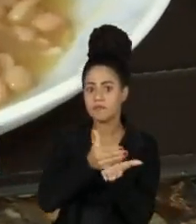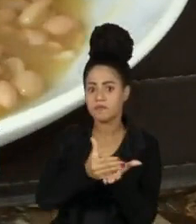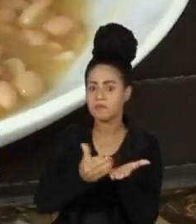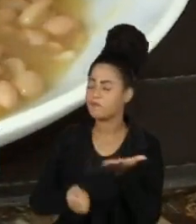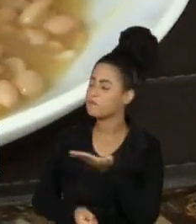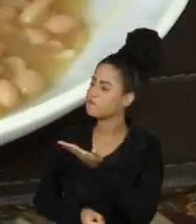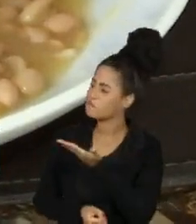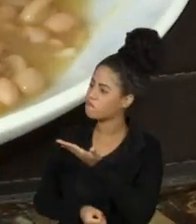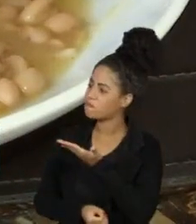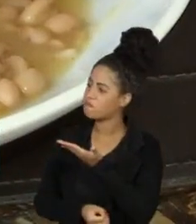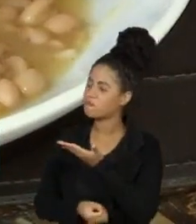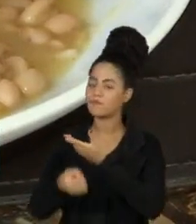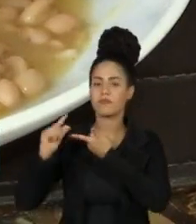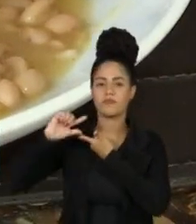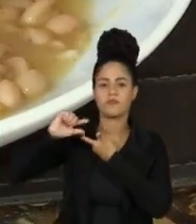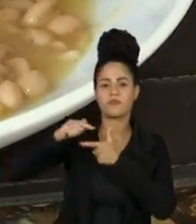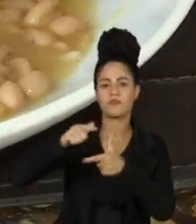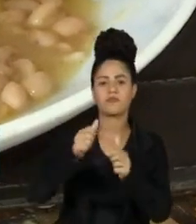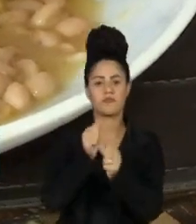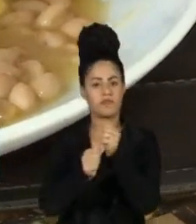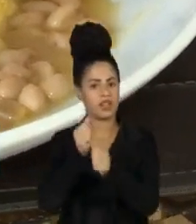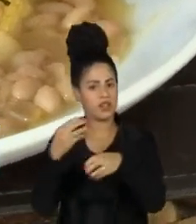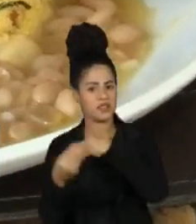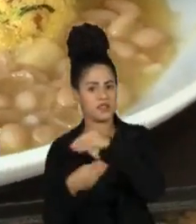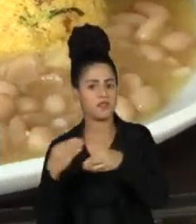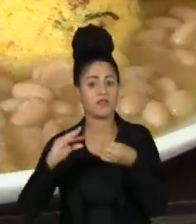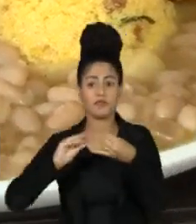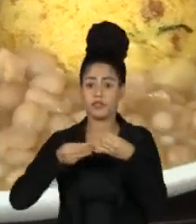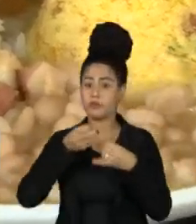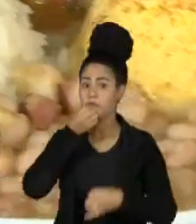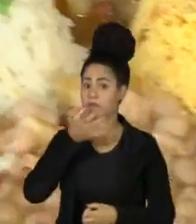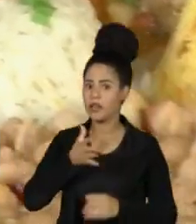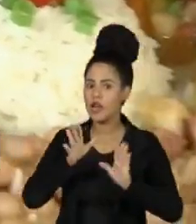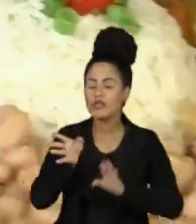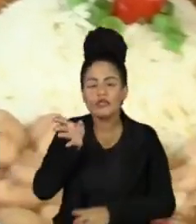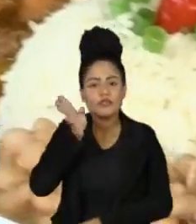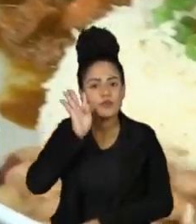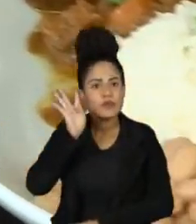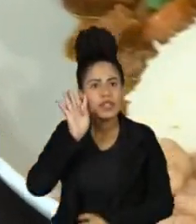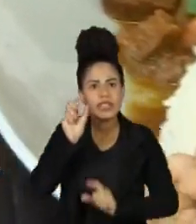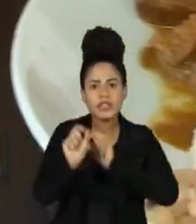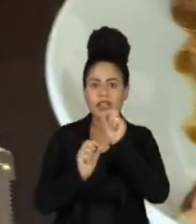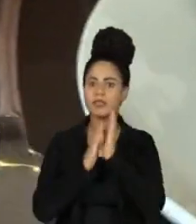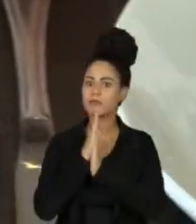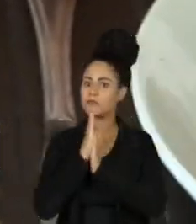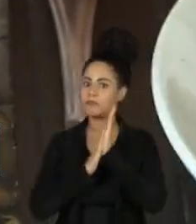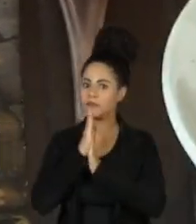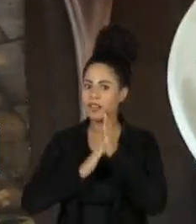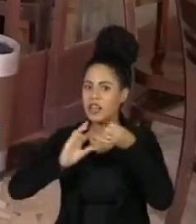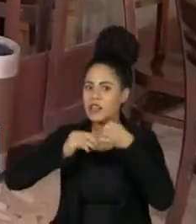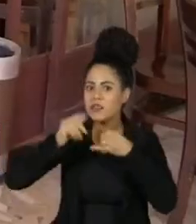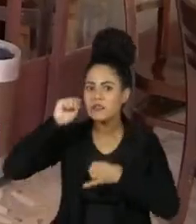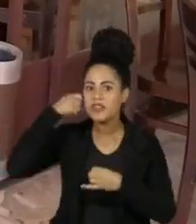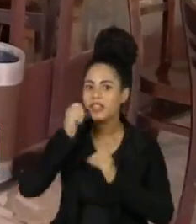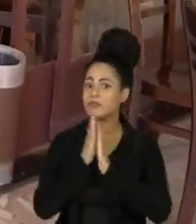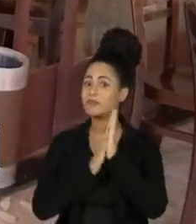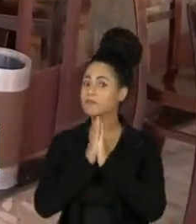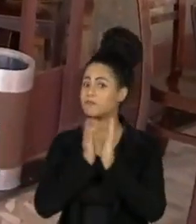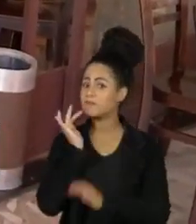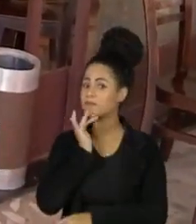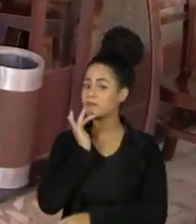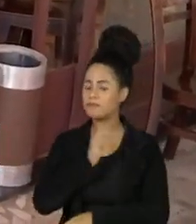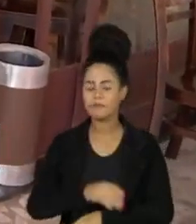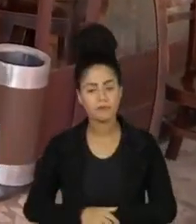pelo clássico, o arroz com feijão. E já que hoje é quarta-feira, que tal uma feijoada? O feijão